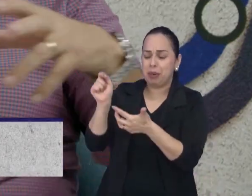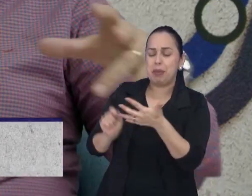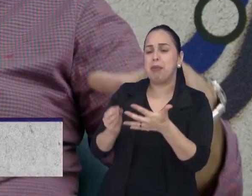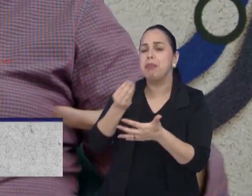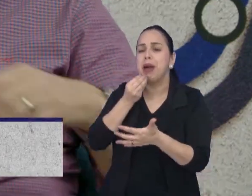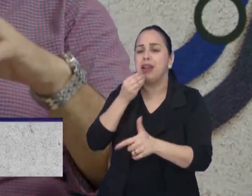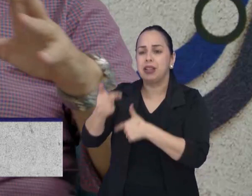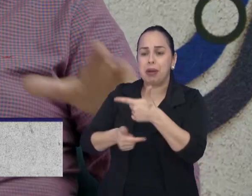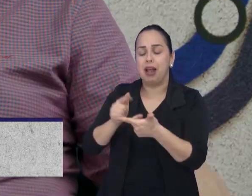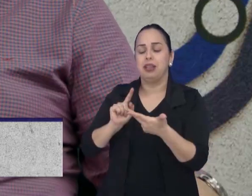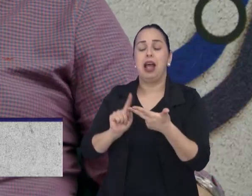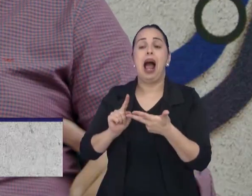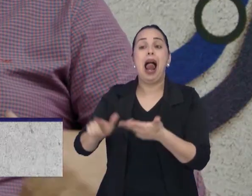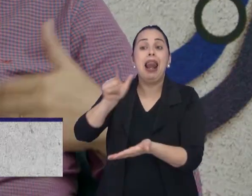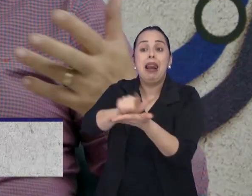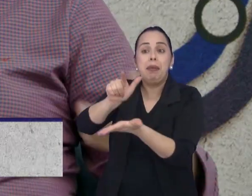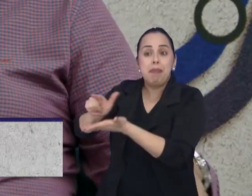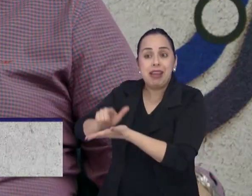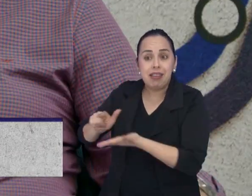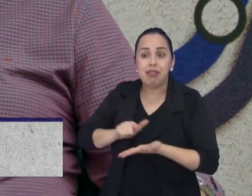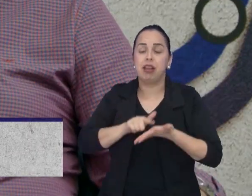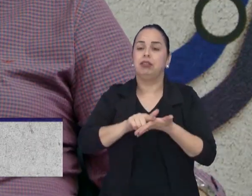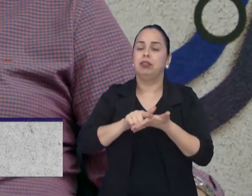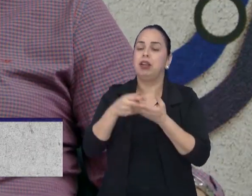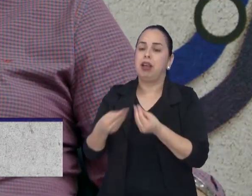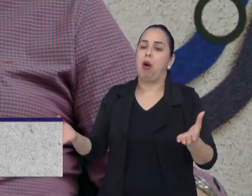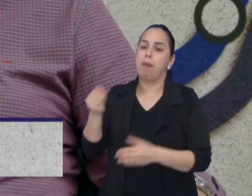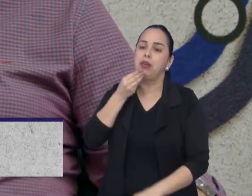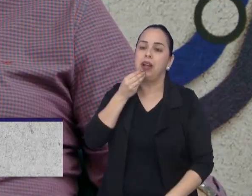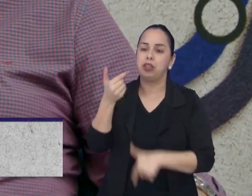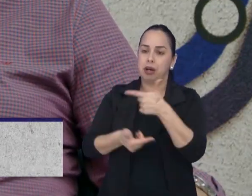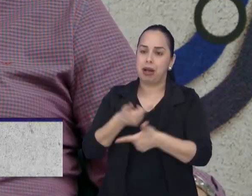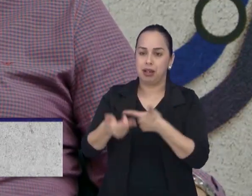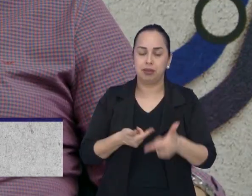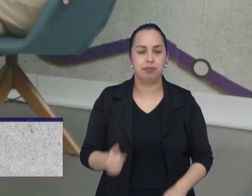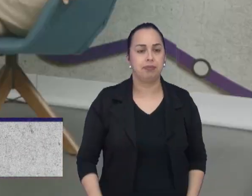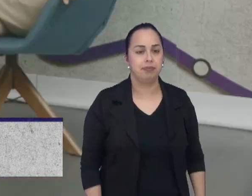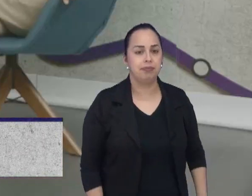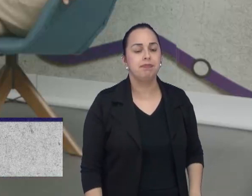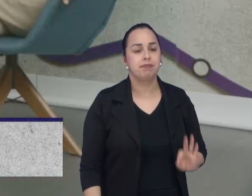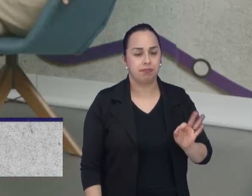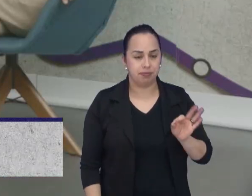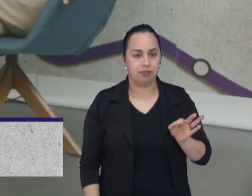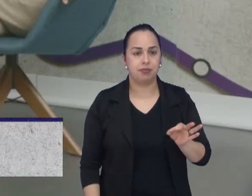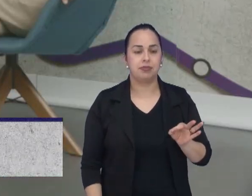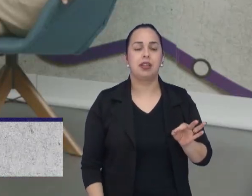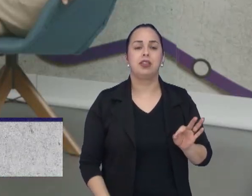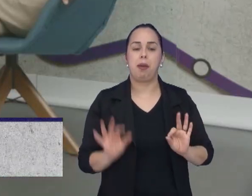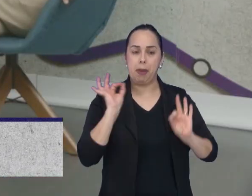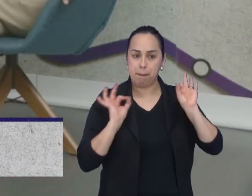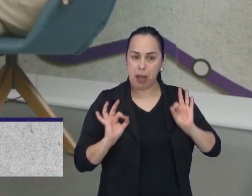depois a própria limpeza, organização, tudo isso gera um emprego, que é o que a gente mais precisa hoje em dia, né? A confecção de